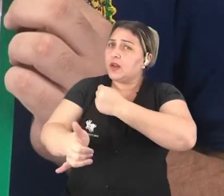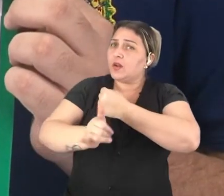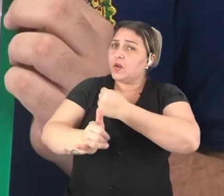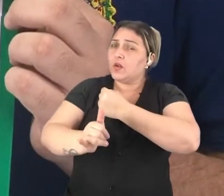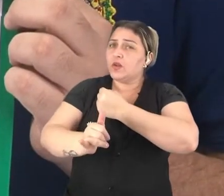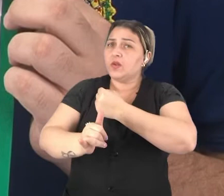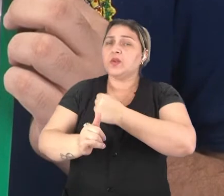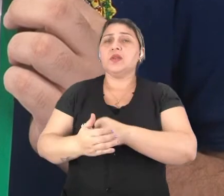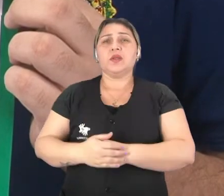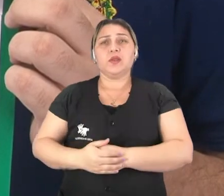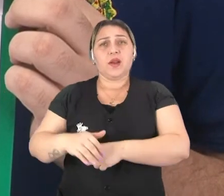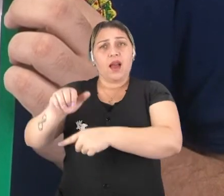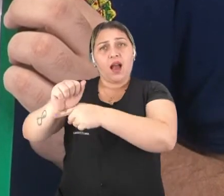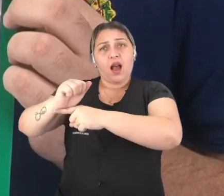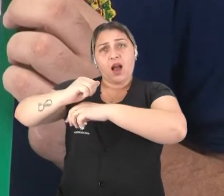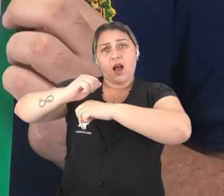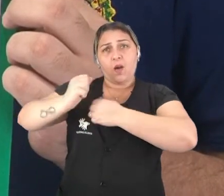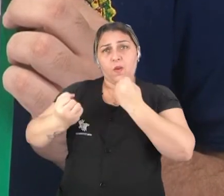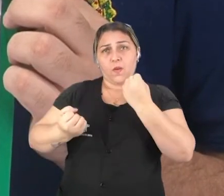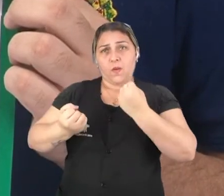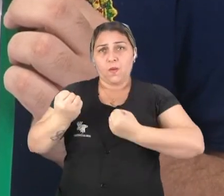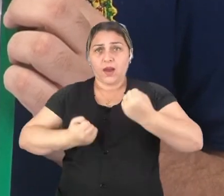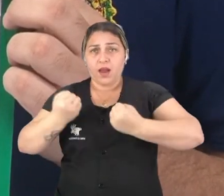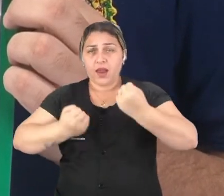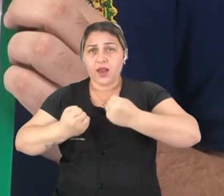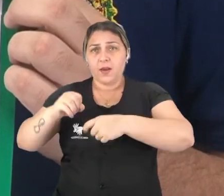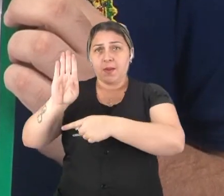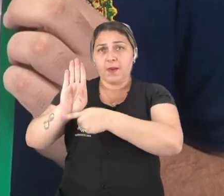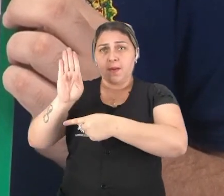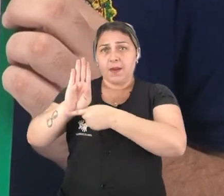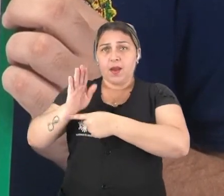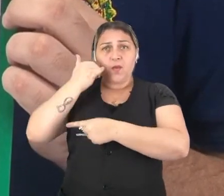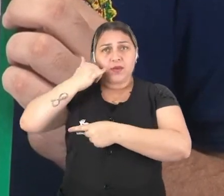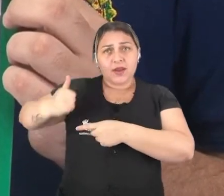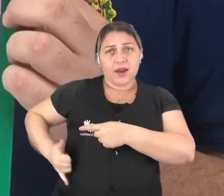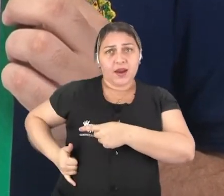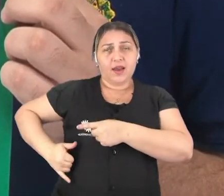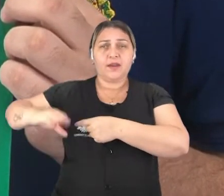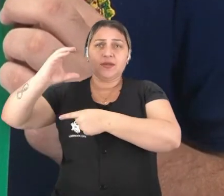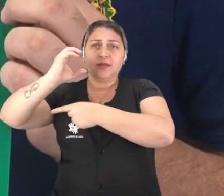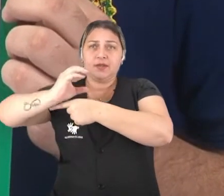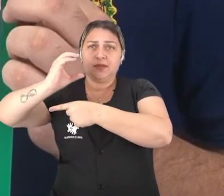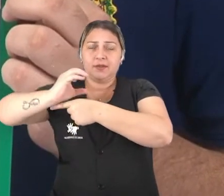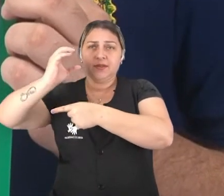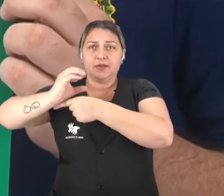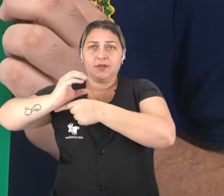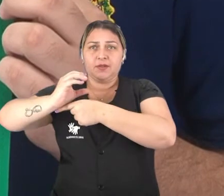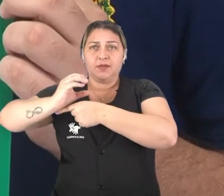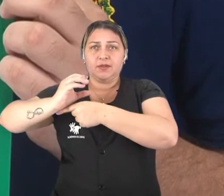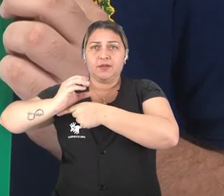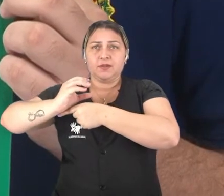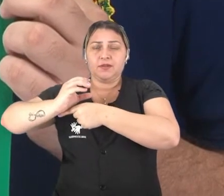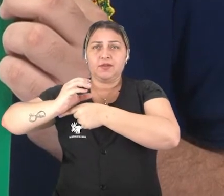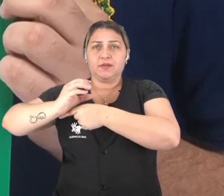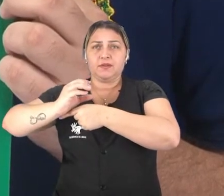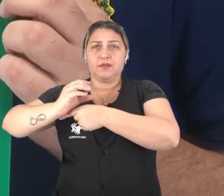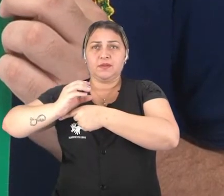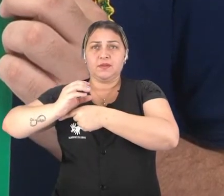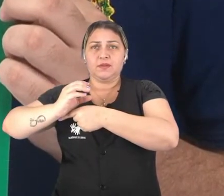Um carrinho? B. Um celular? C.